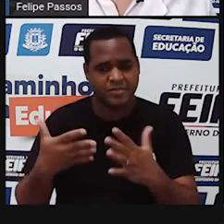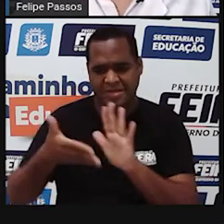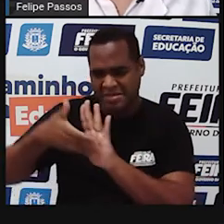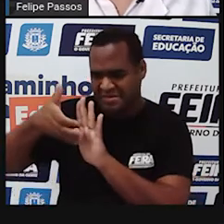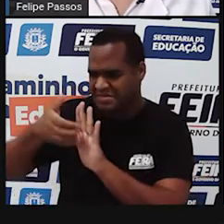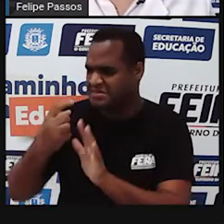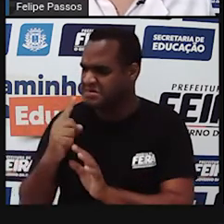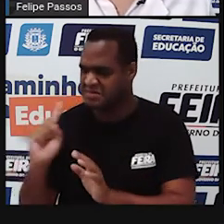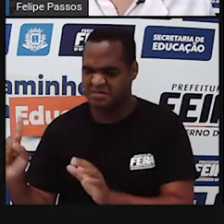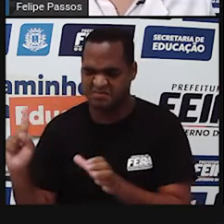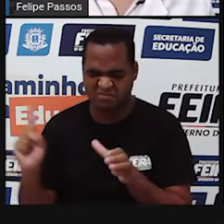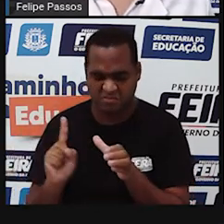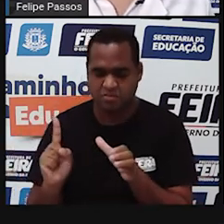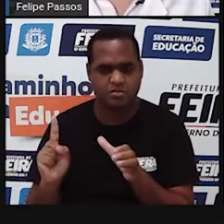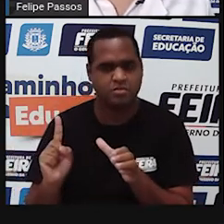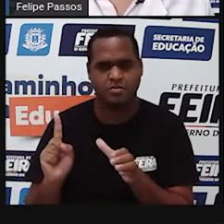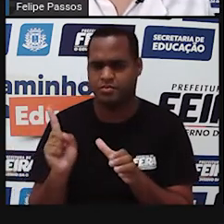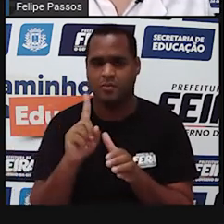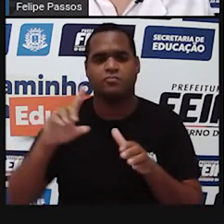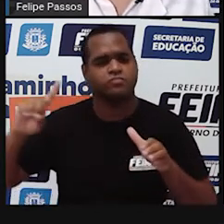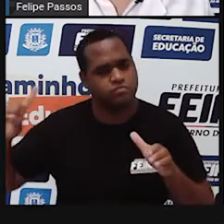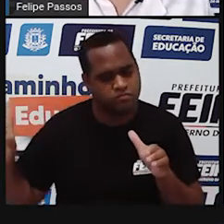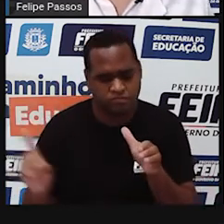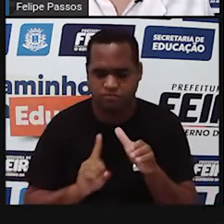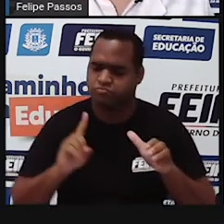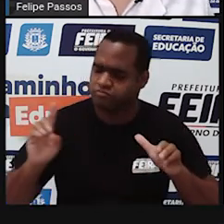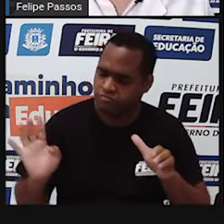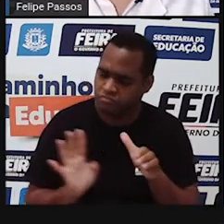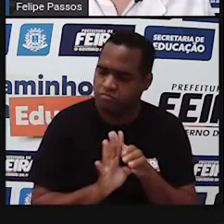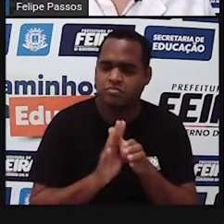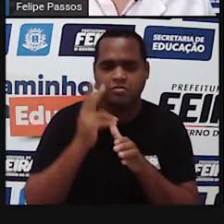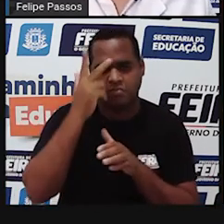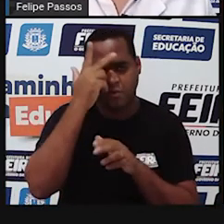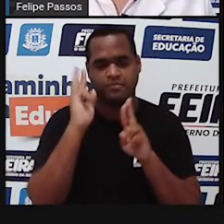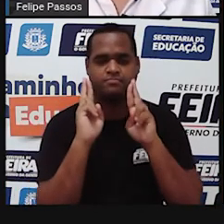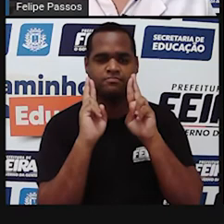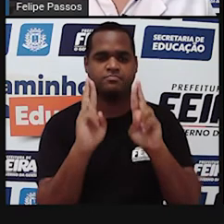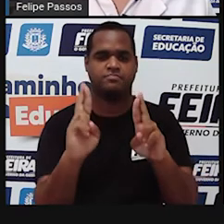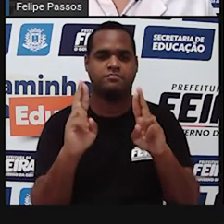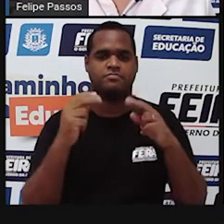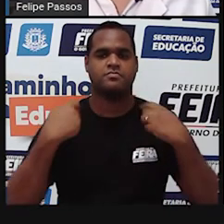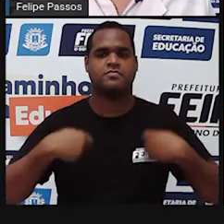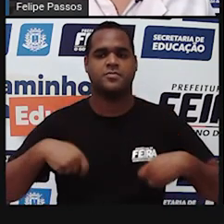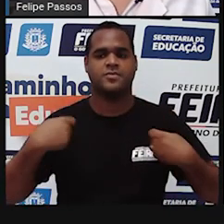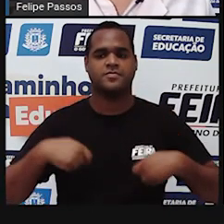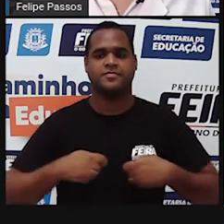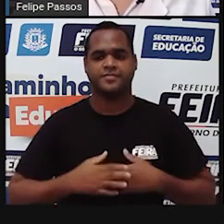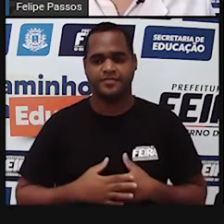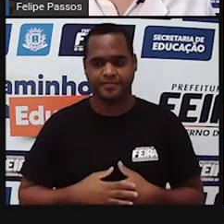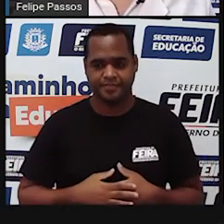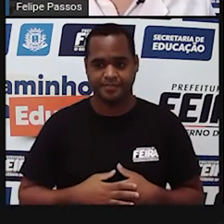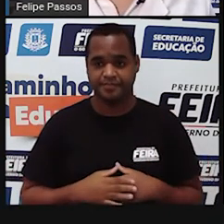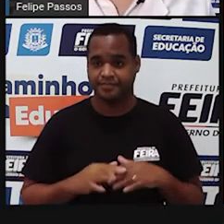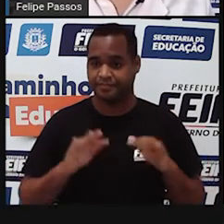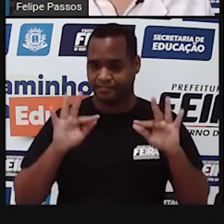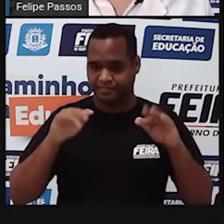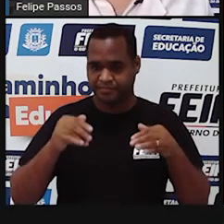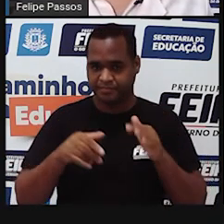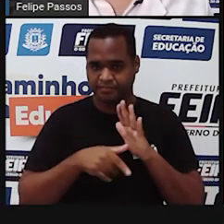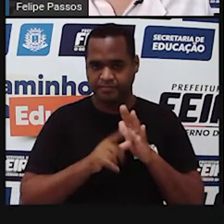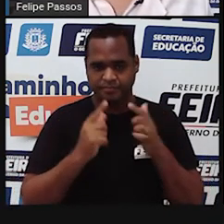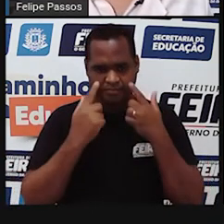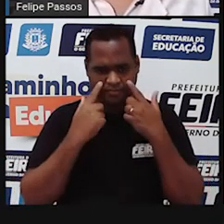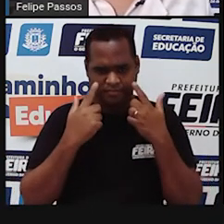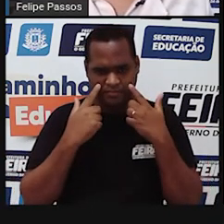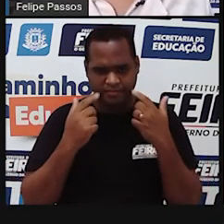certo? Então, a gente precisa aprender e colocar em prática o respeito. Antes da gente finalizar, vamos assistir